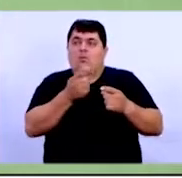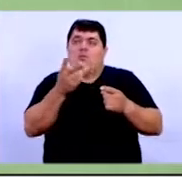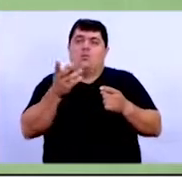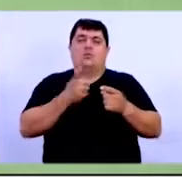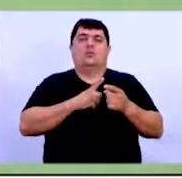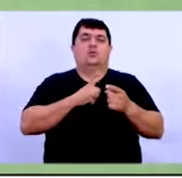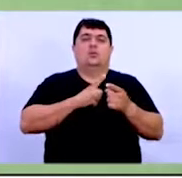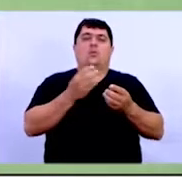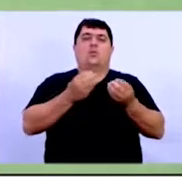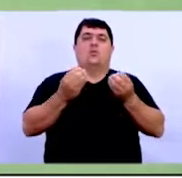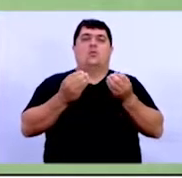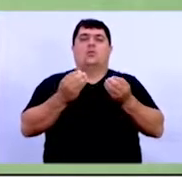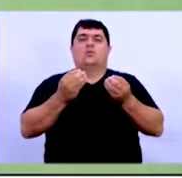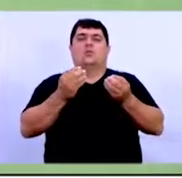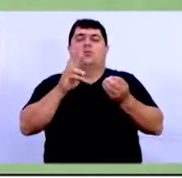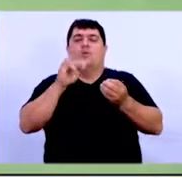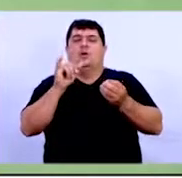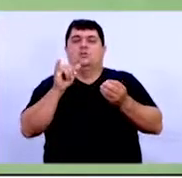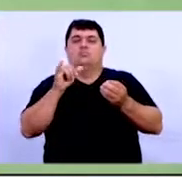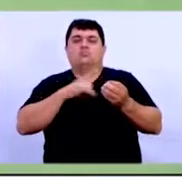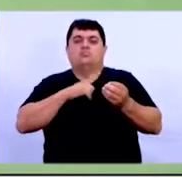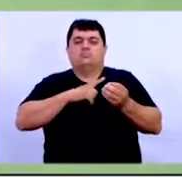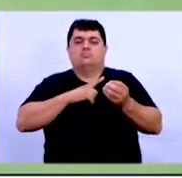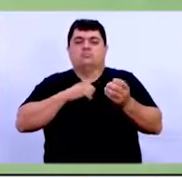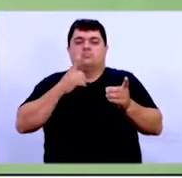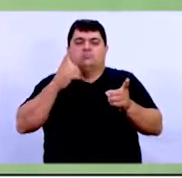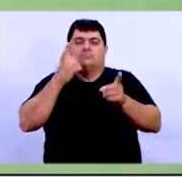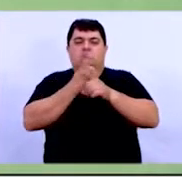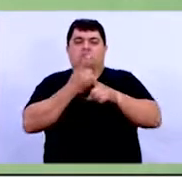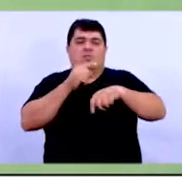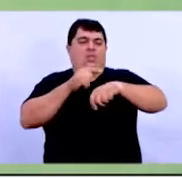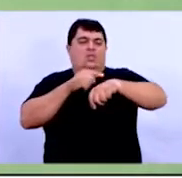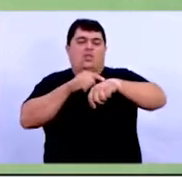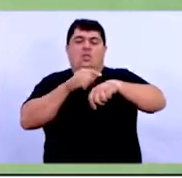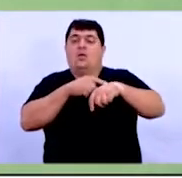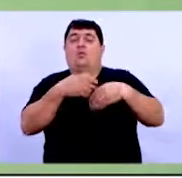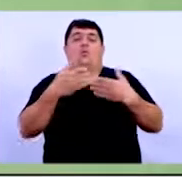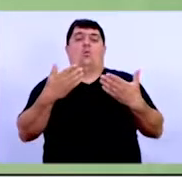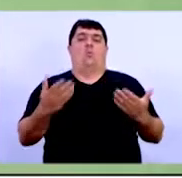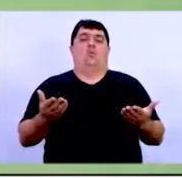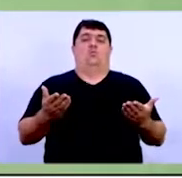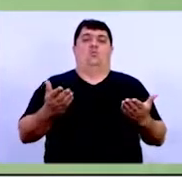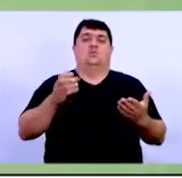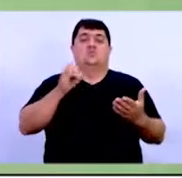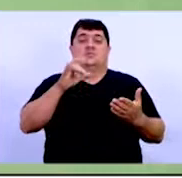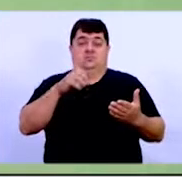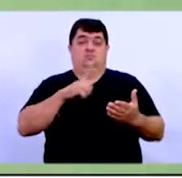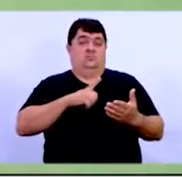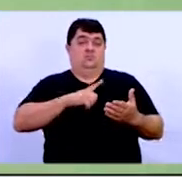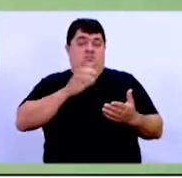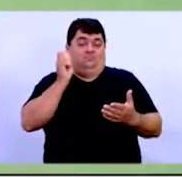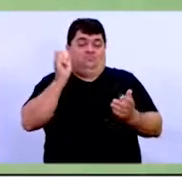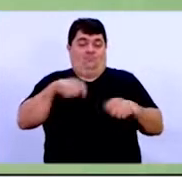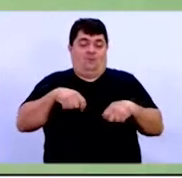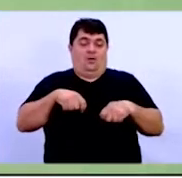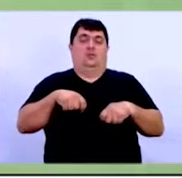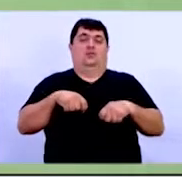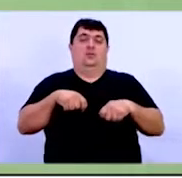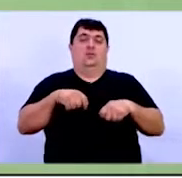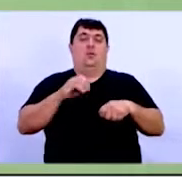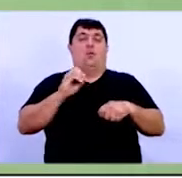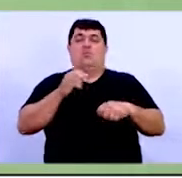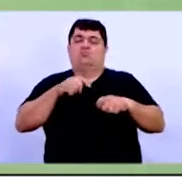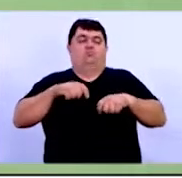ser a dimensão ou como vamos estar em um período de tempo? E se haverá ou